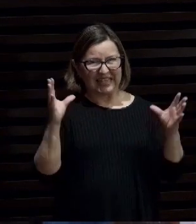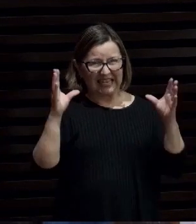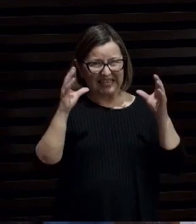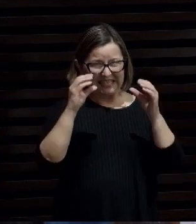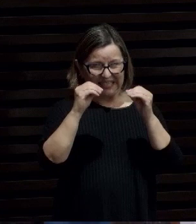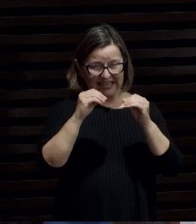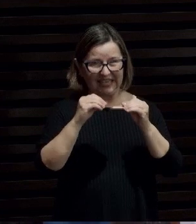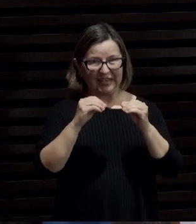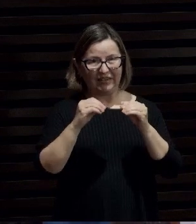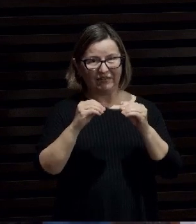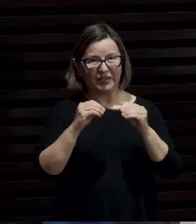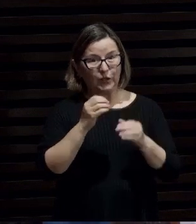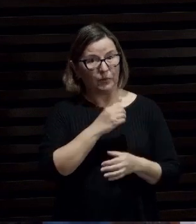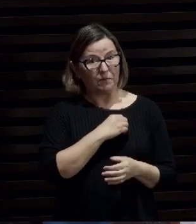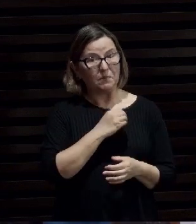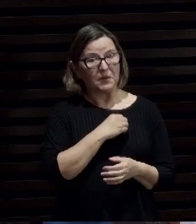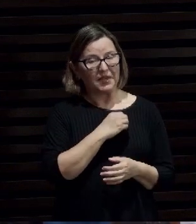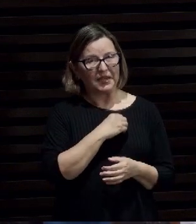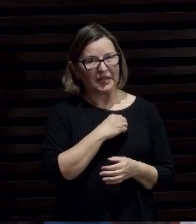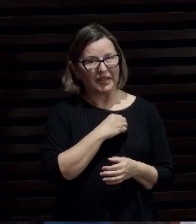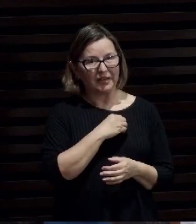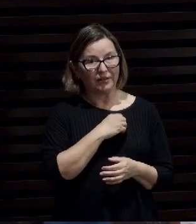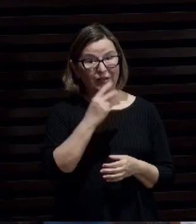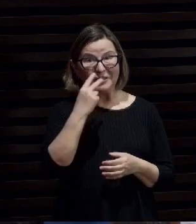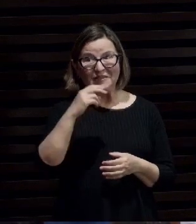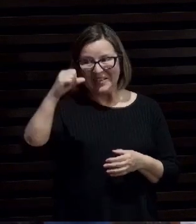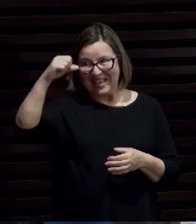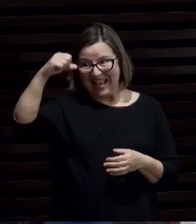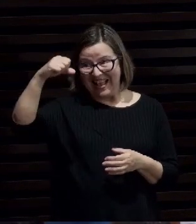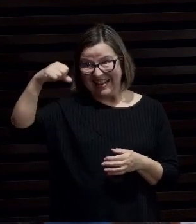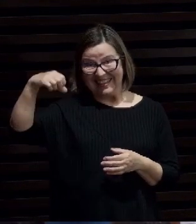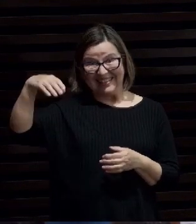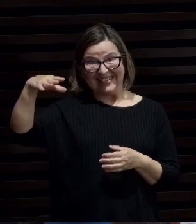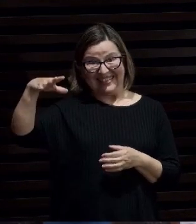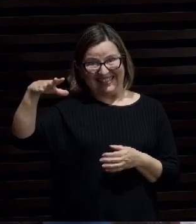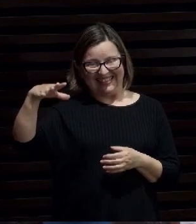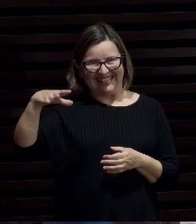nas trevas do pecado, viu a luz.